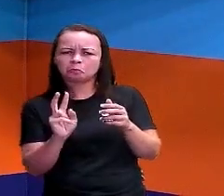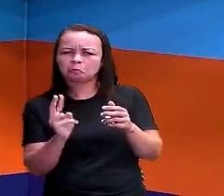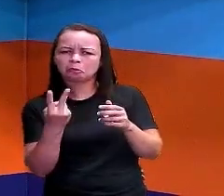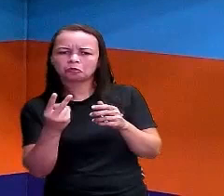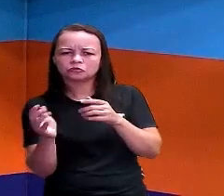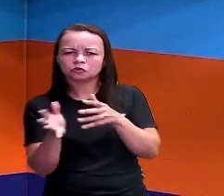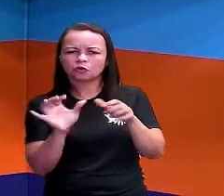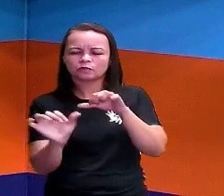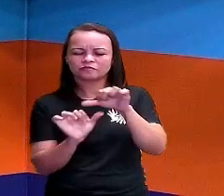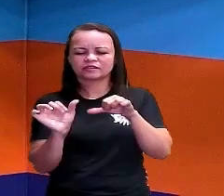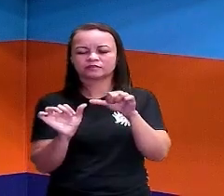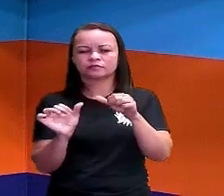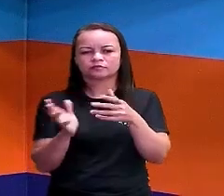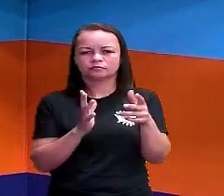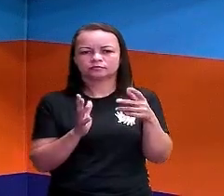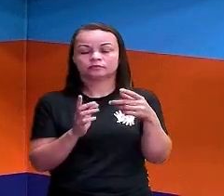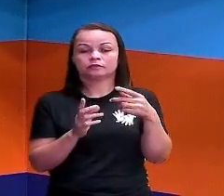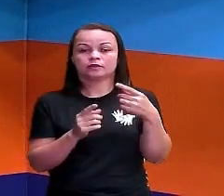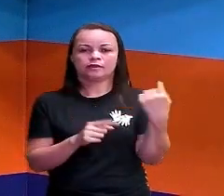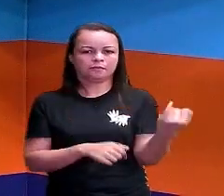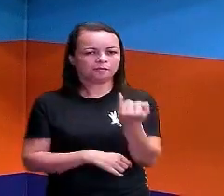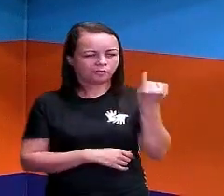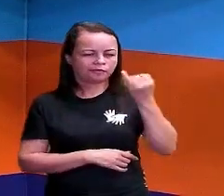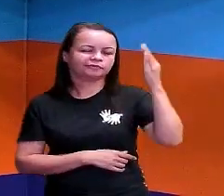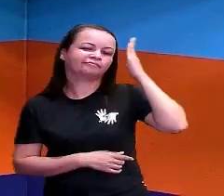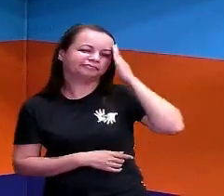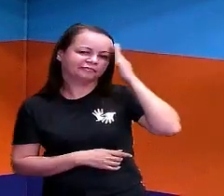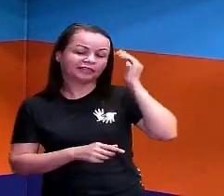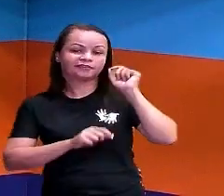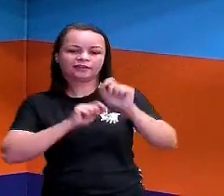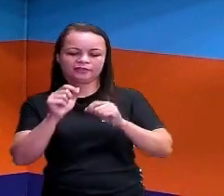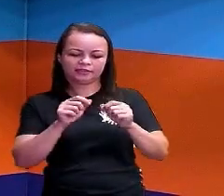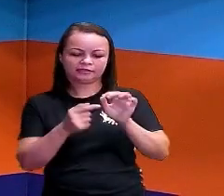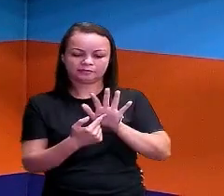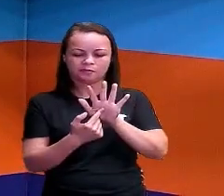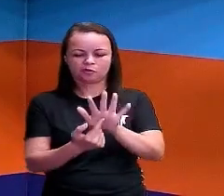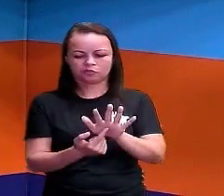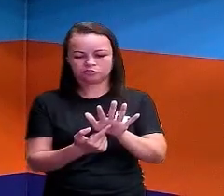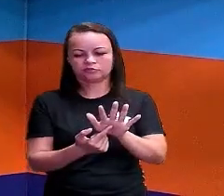parcelas? Porque é importante que a gente entenda isso aqui agora que vem